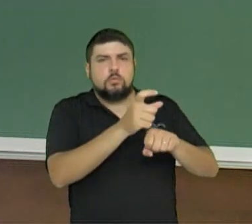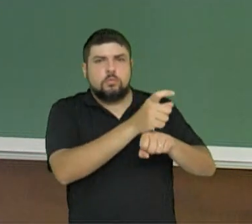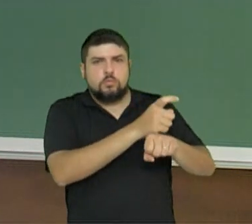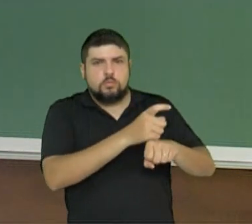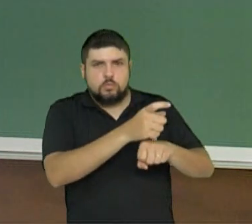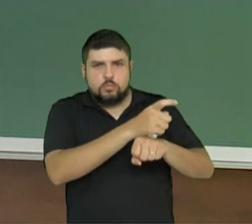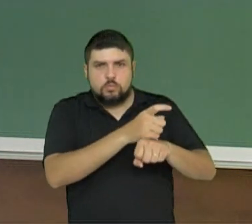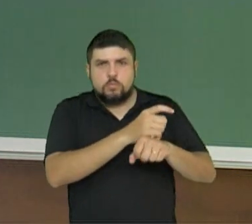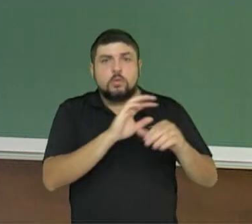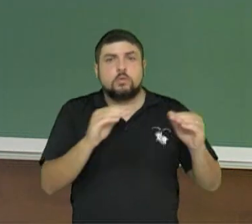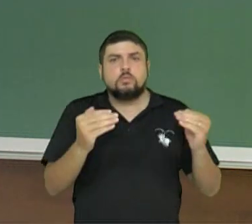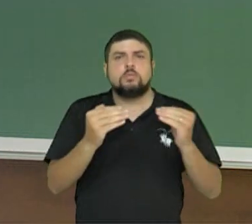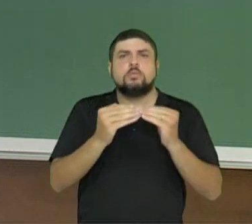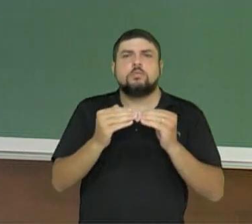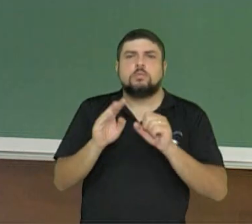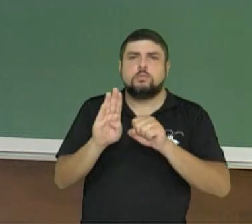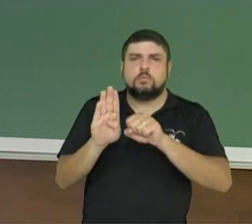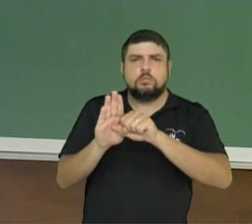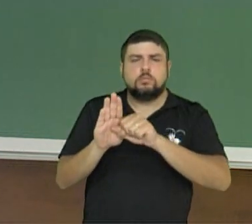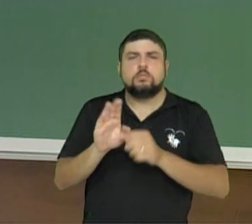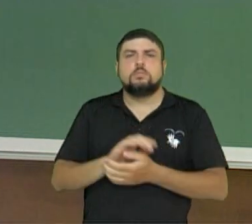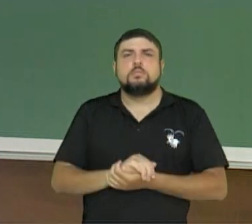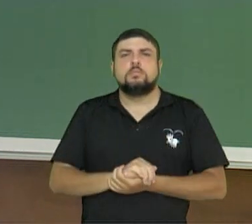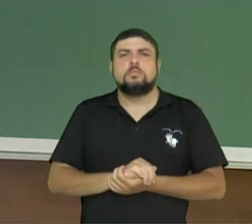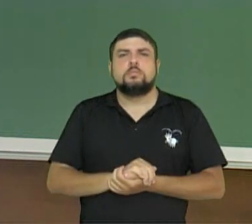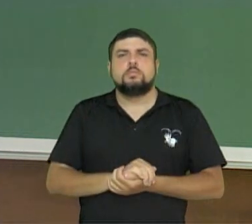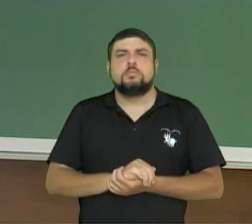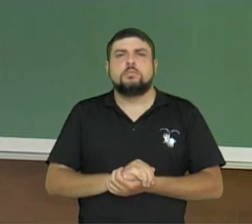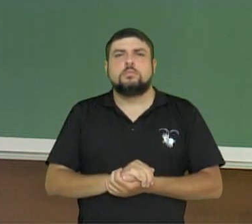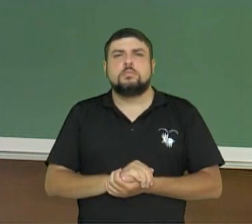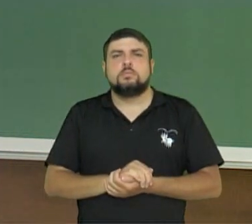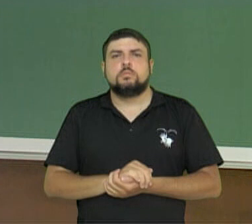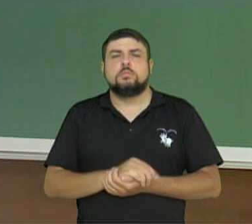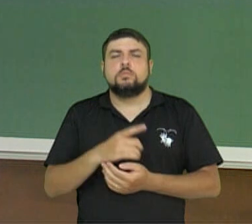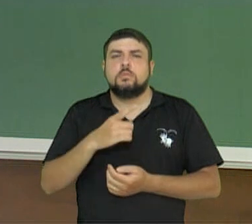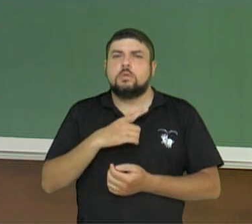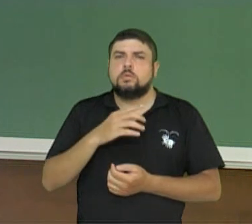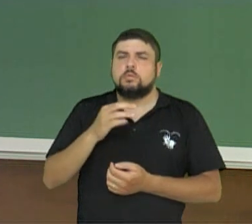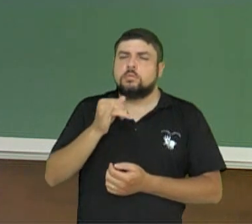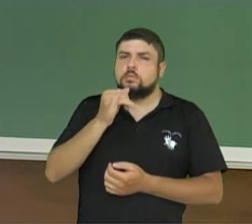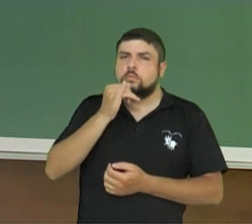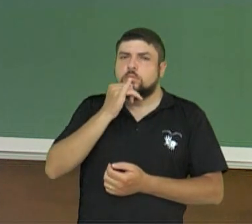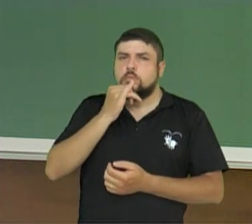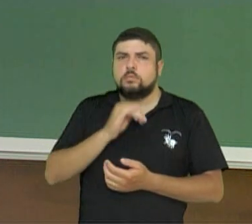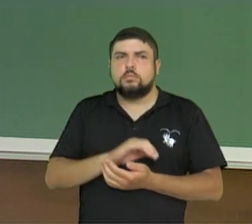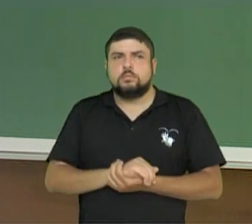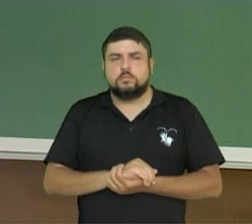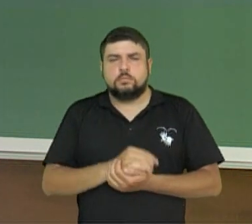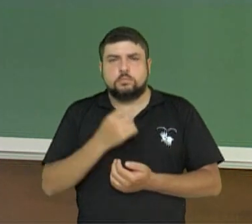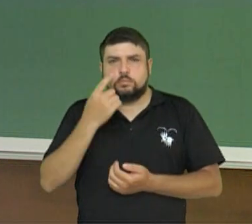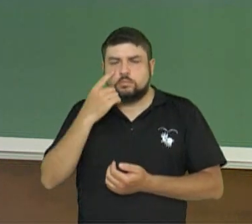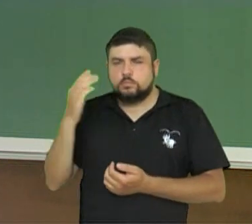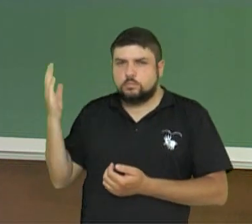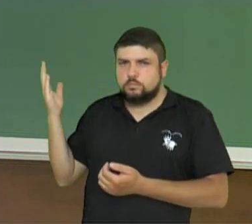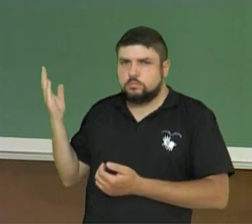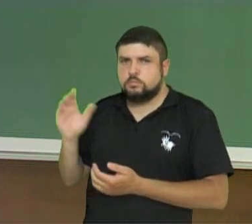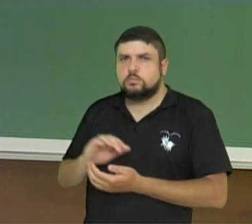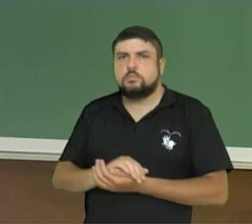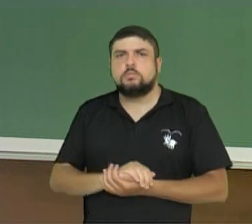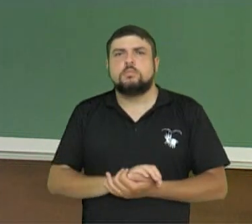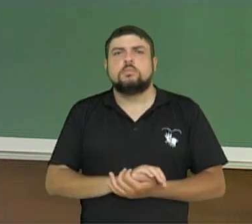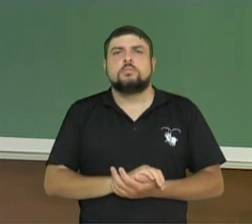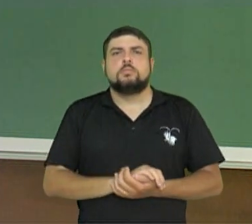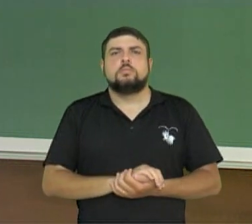estará concordando com esse substantivo. Temos acá os exemplos. Bueno, né, masculino.